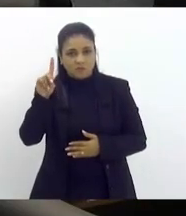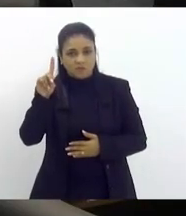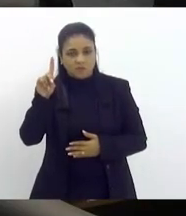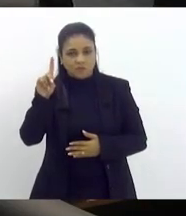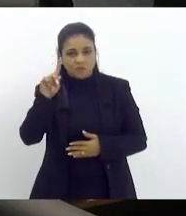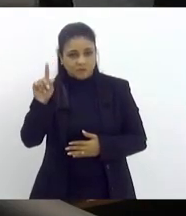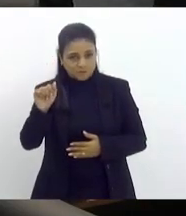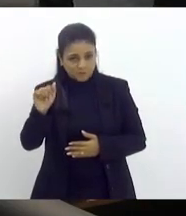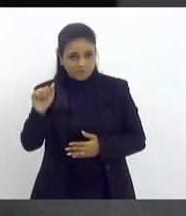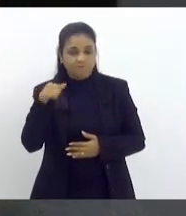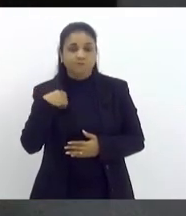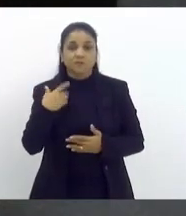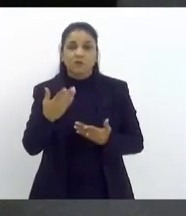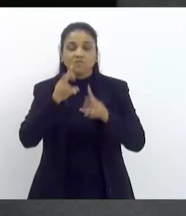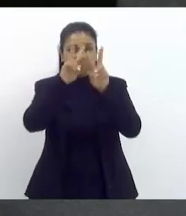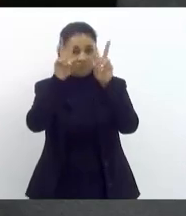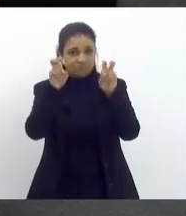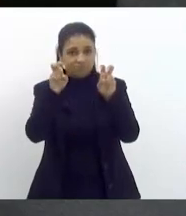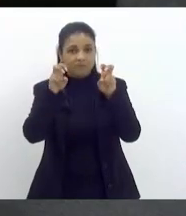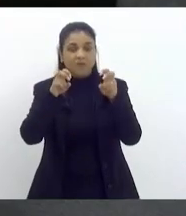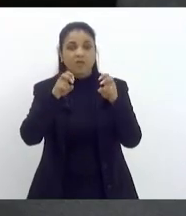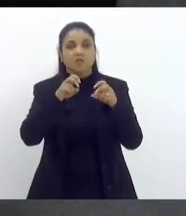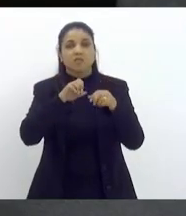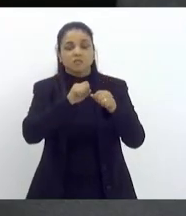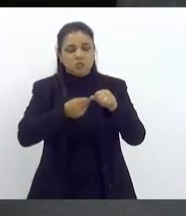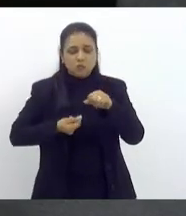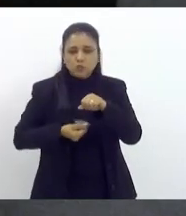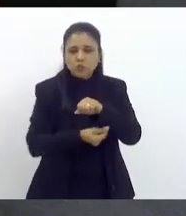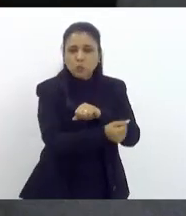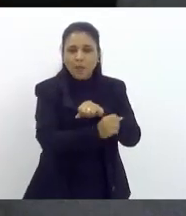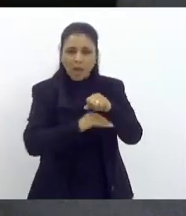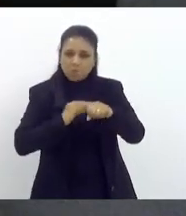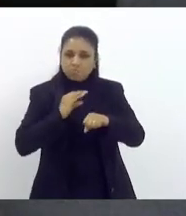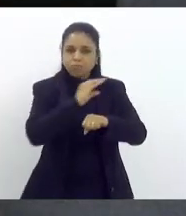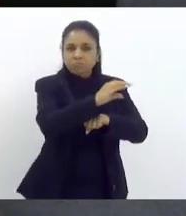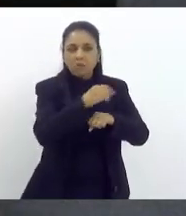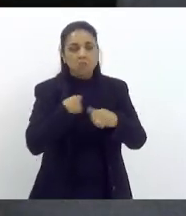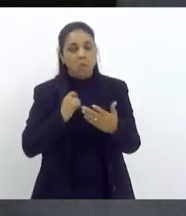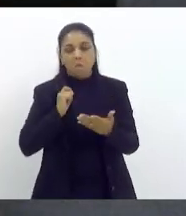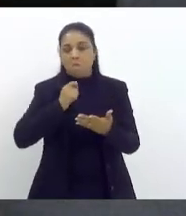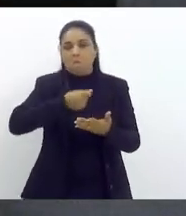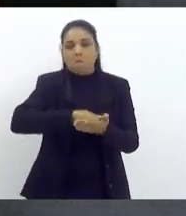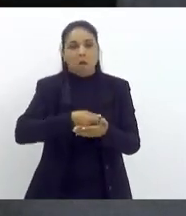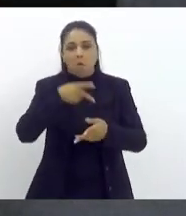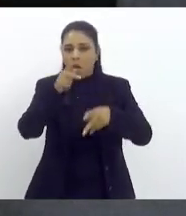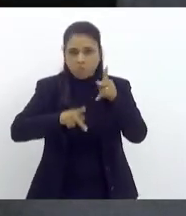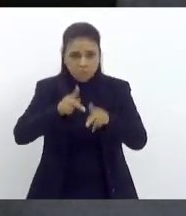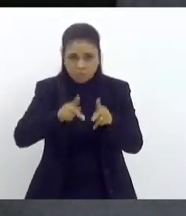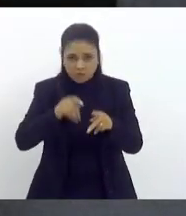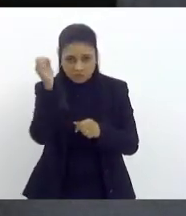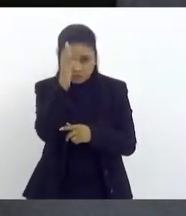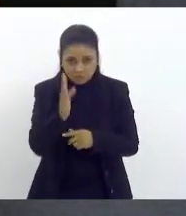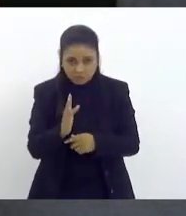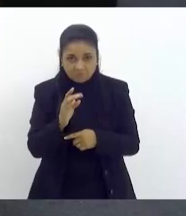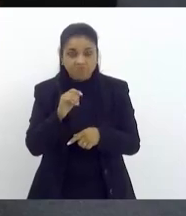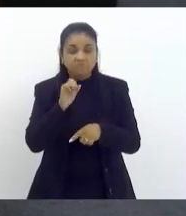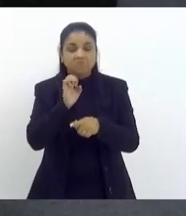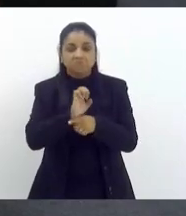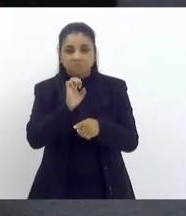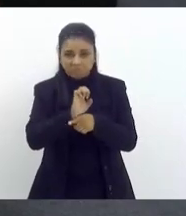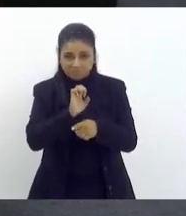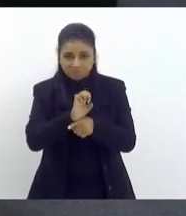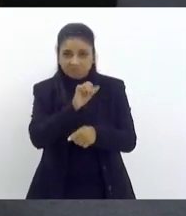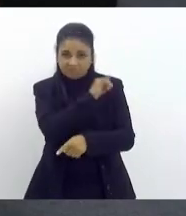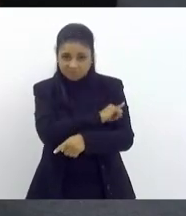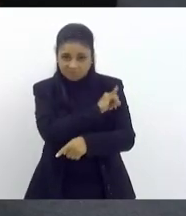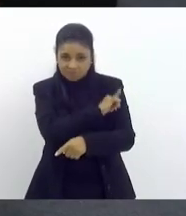sobre o supera RJ que não tem sido pago a população do Rio de Janeiro que mais sofre senhora presidenta